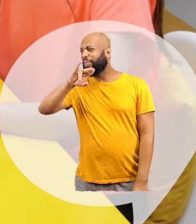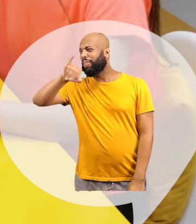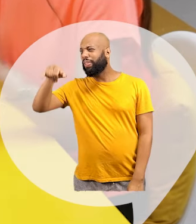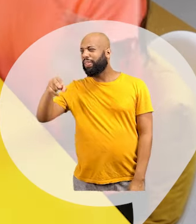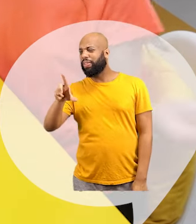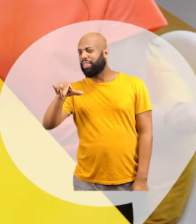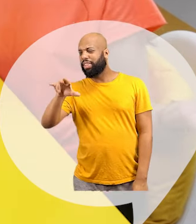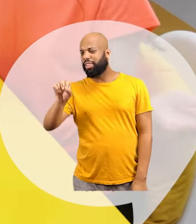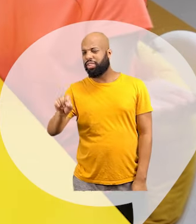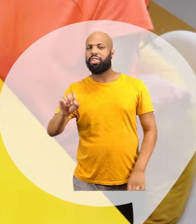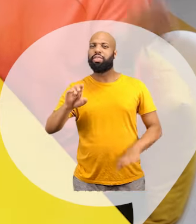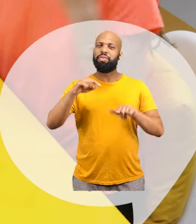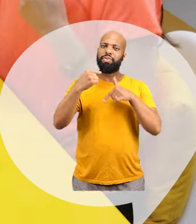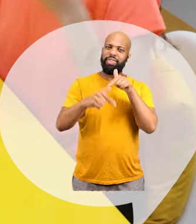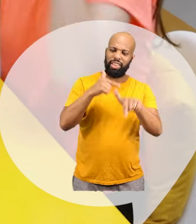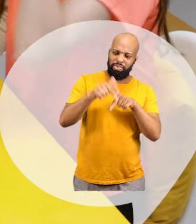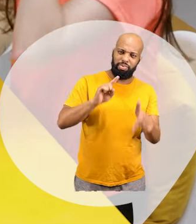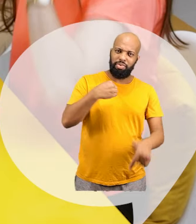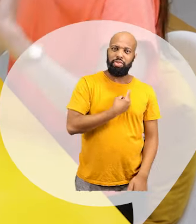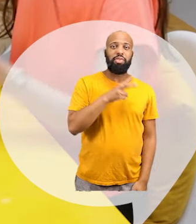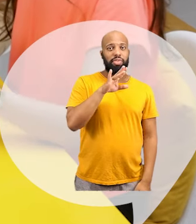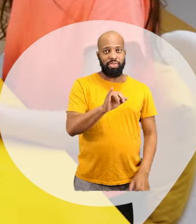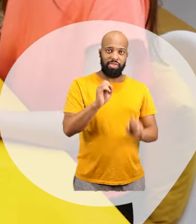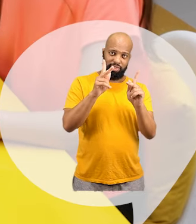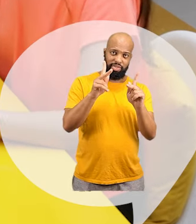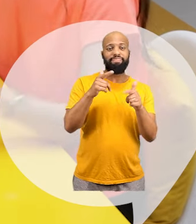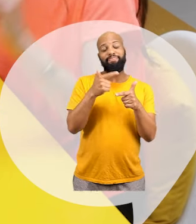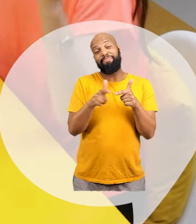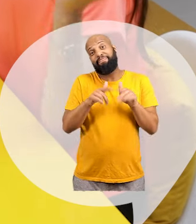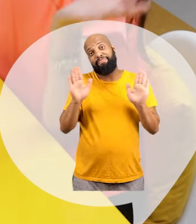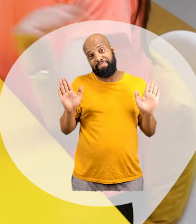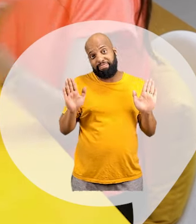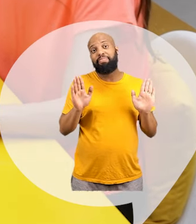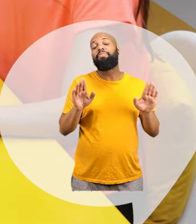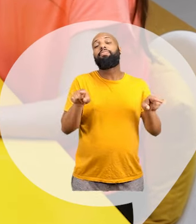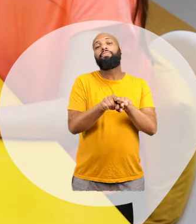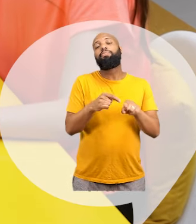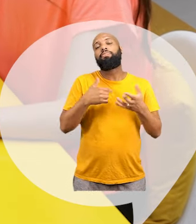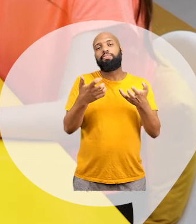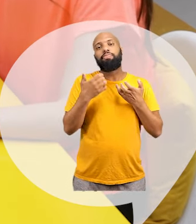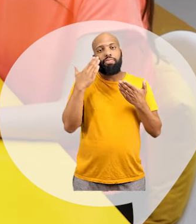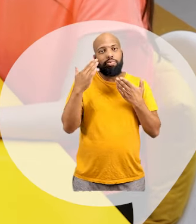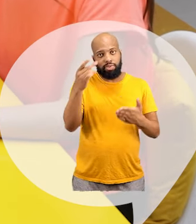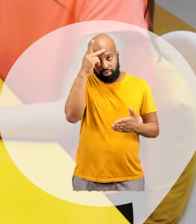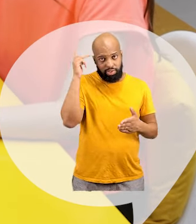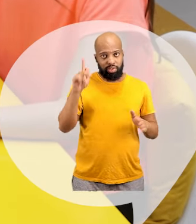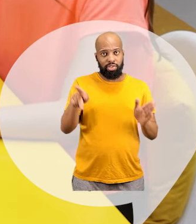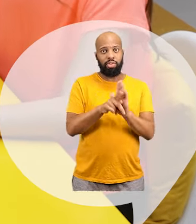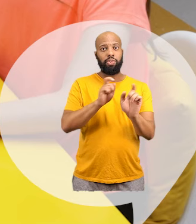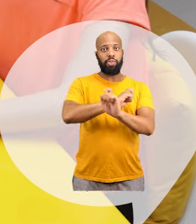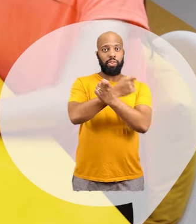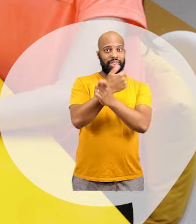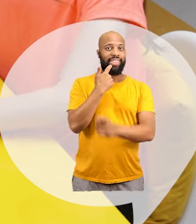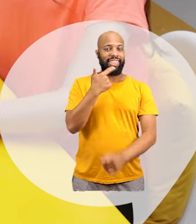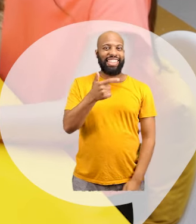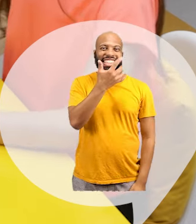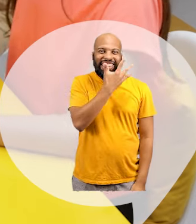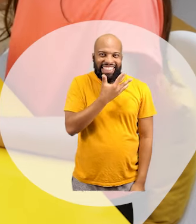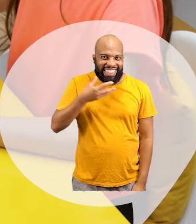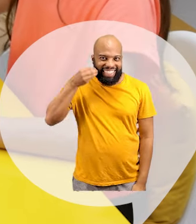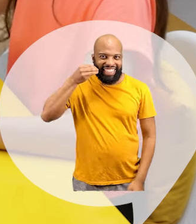hahaha não vai ter trabalho conosco vai Mas tudo bem faz parte Quero agradecer ao pessoal da PUC idiomas né